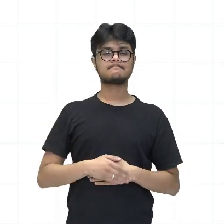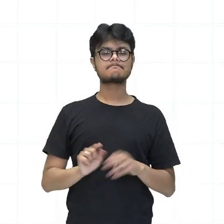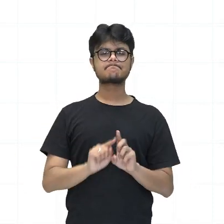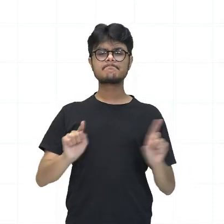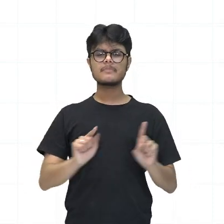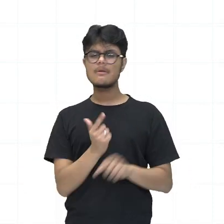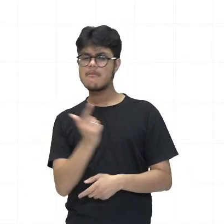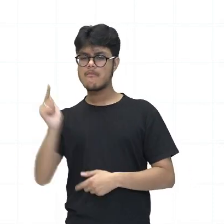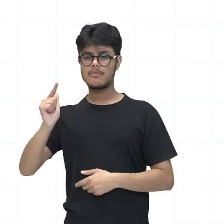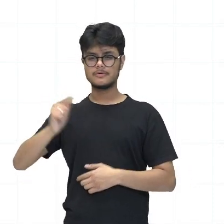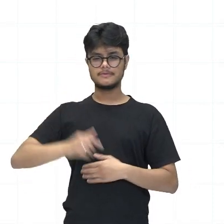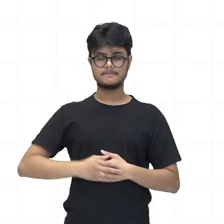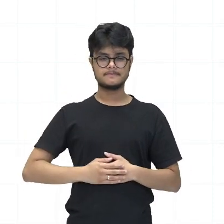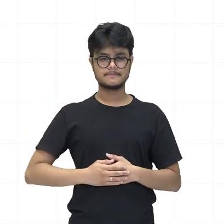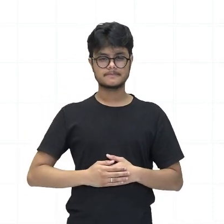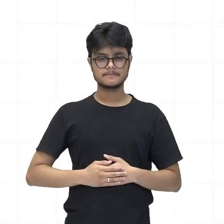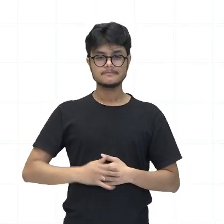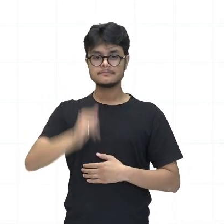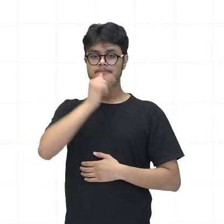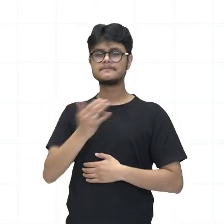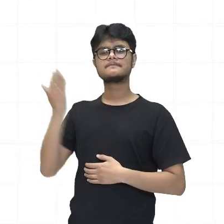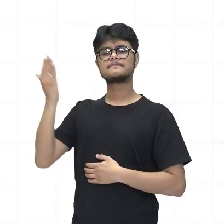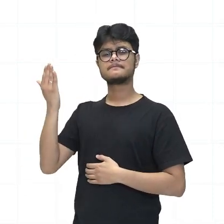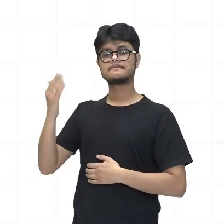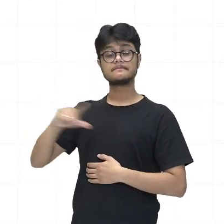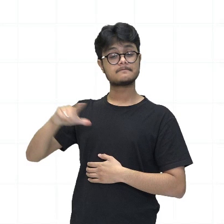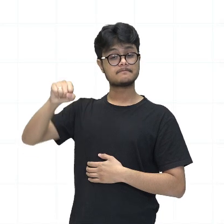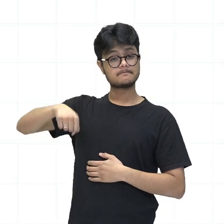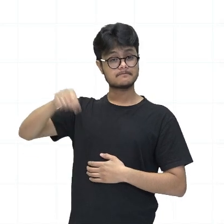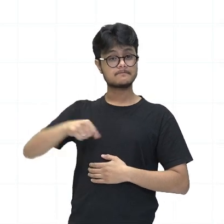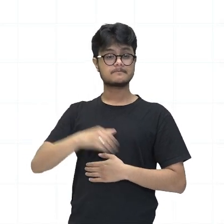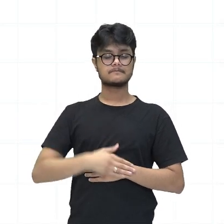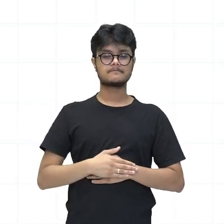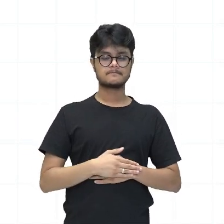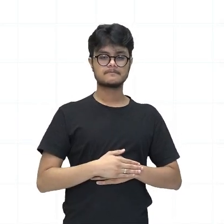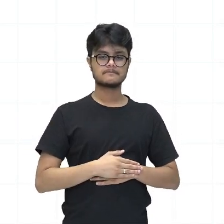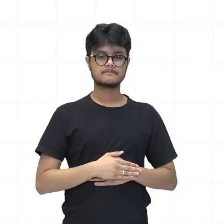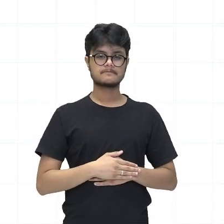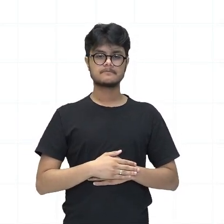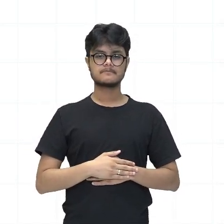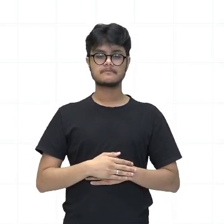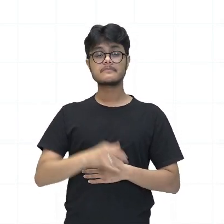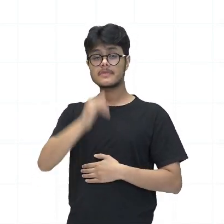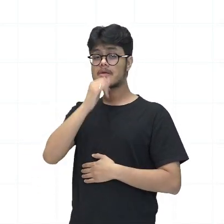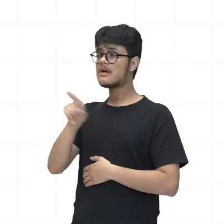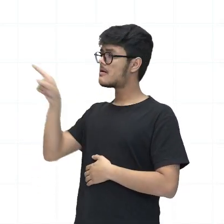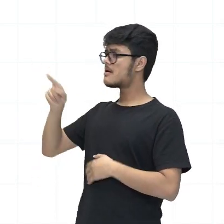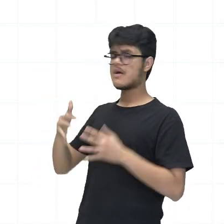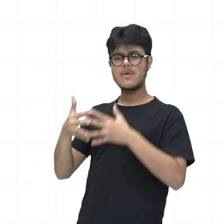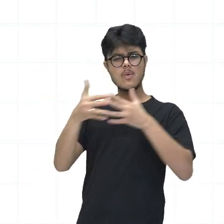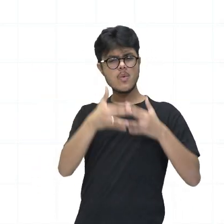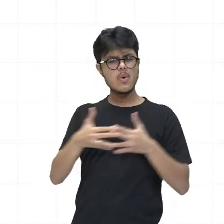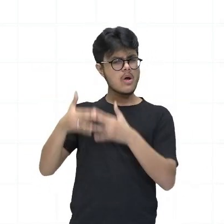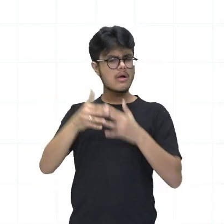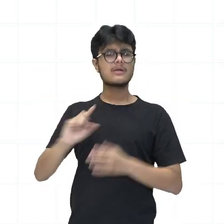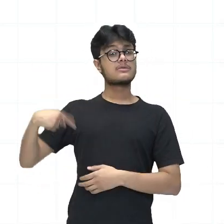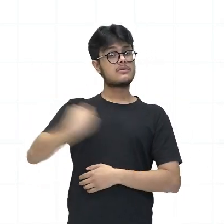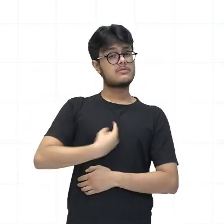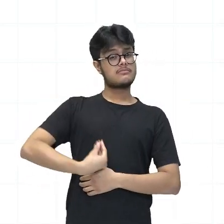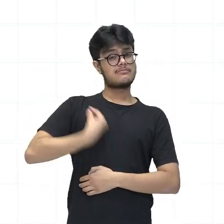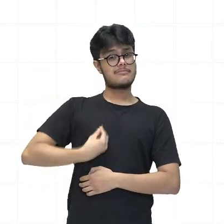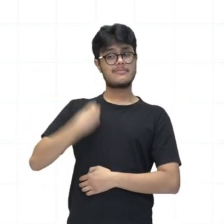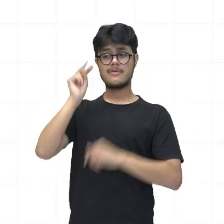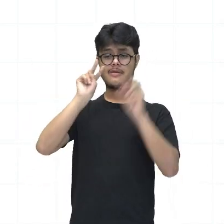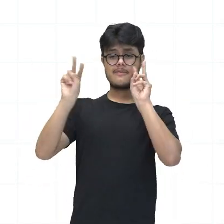temos aí uma próxima cartela que continua falando do plano inclinado, que é algo muito da nossa rotina também,